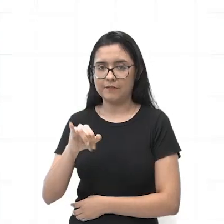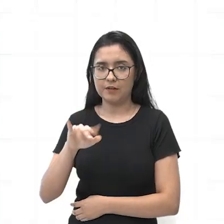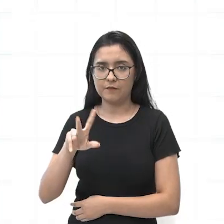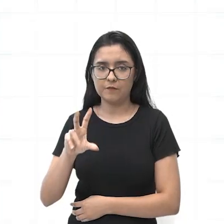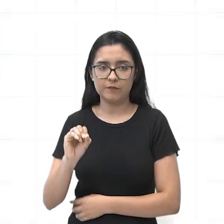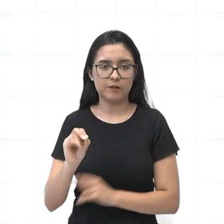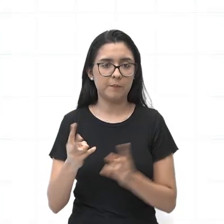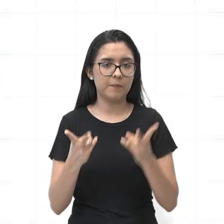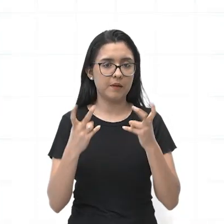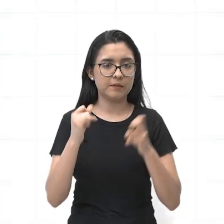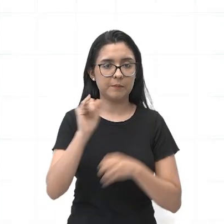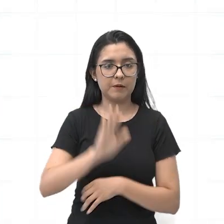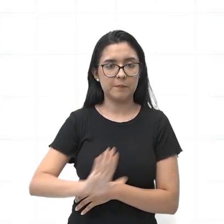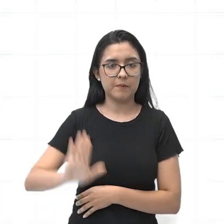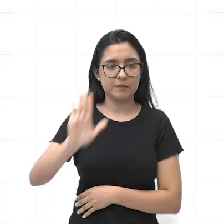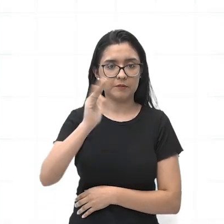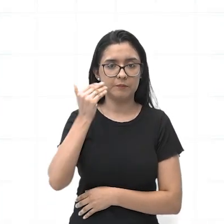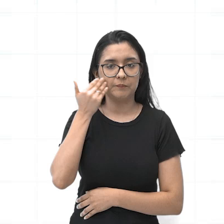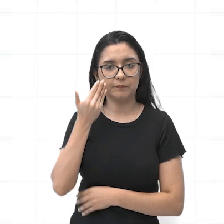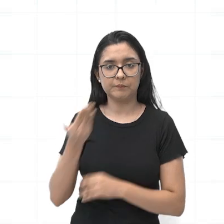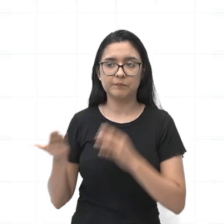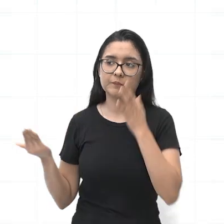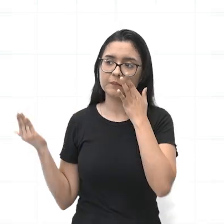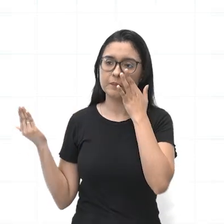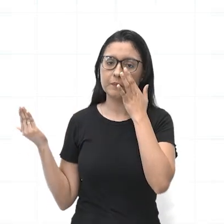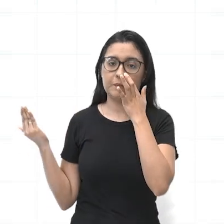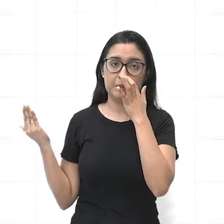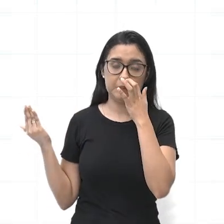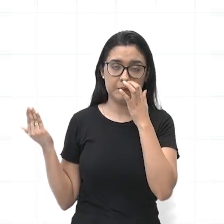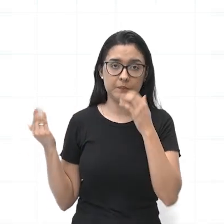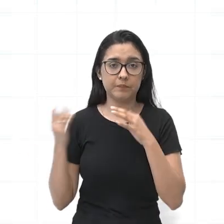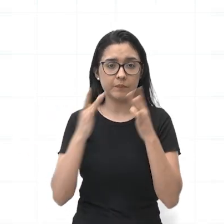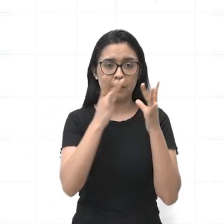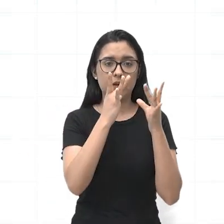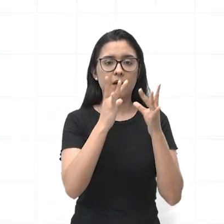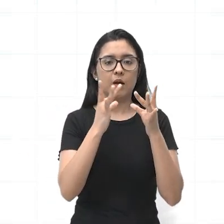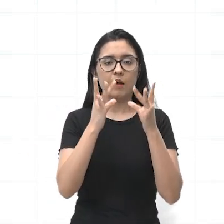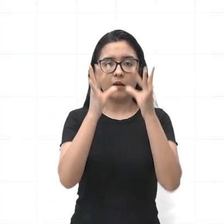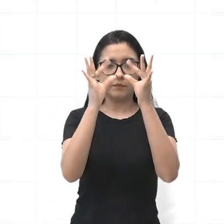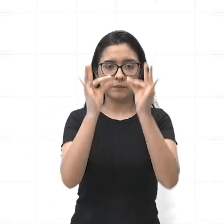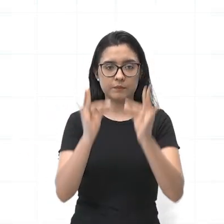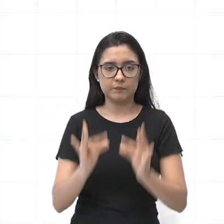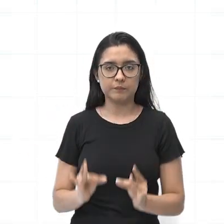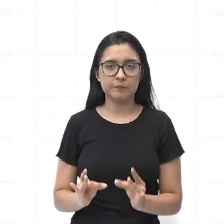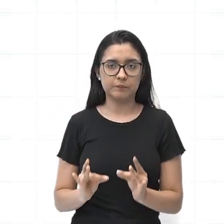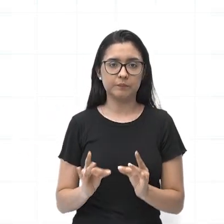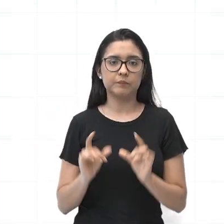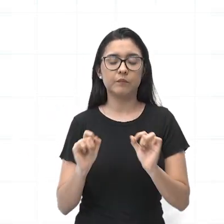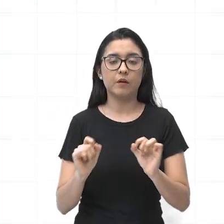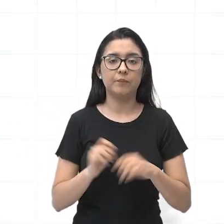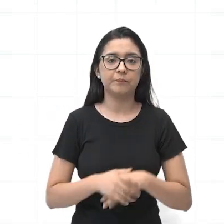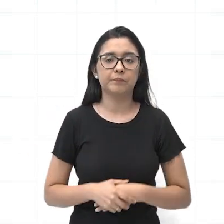imagem. Essa organização que nós estamos vendo aí